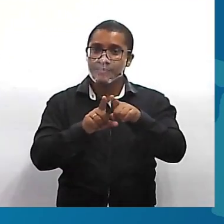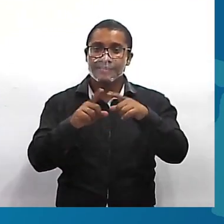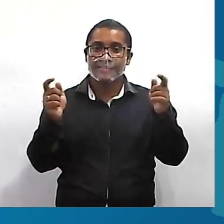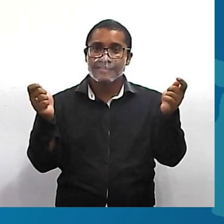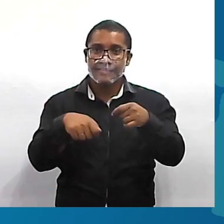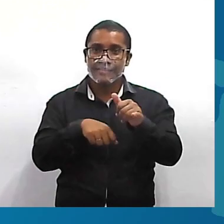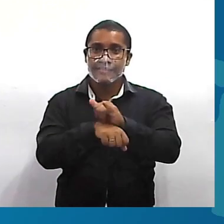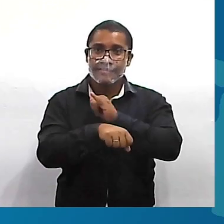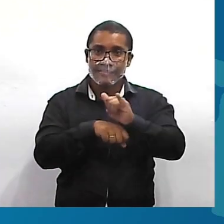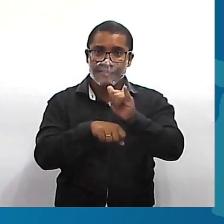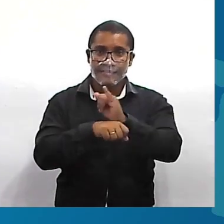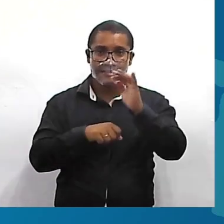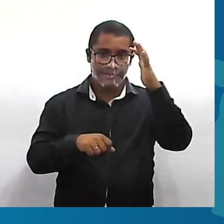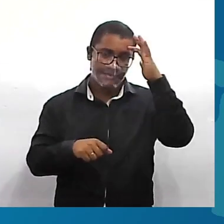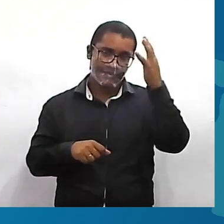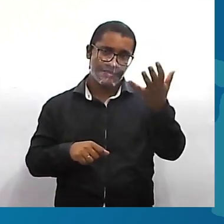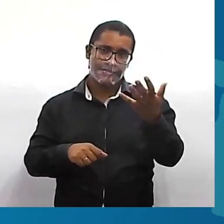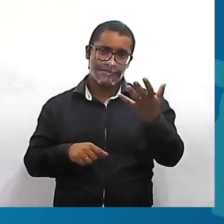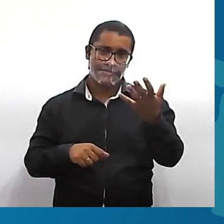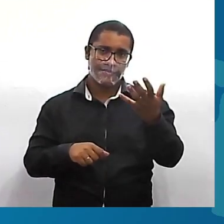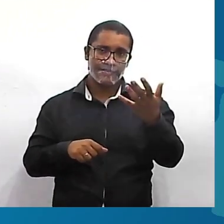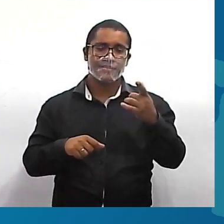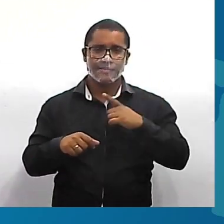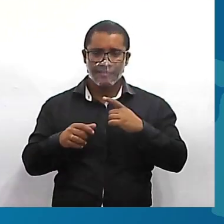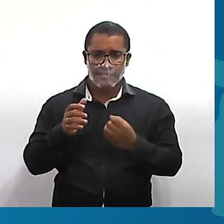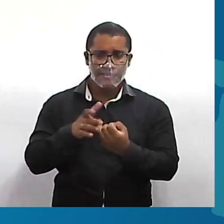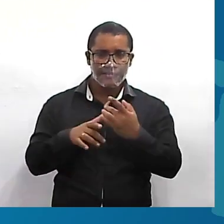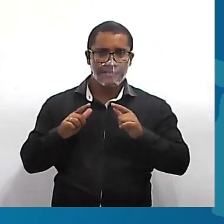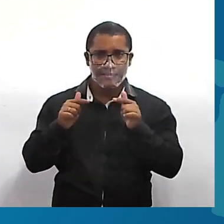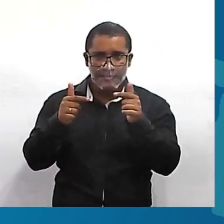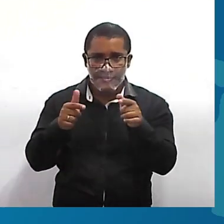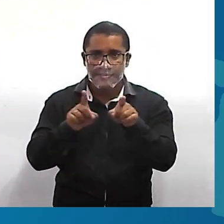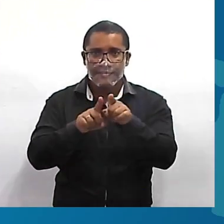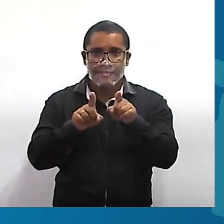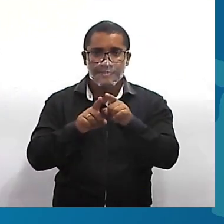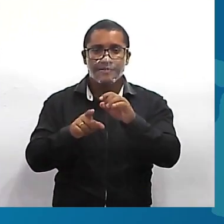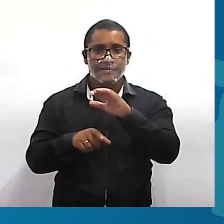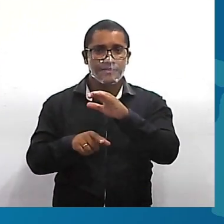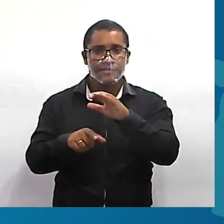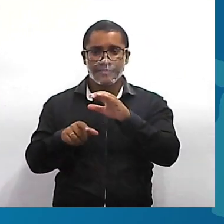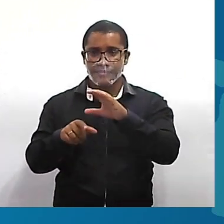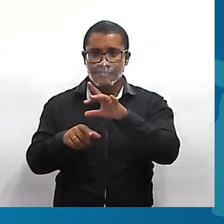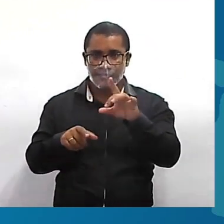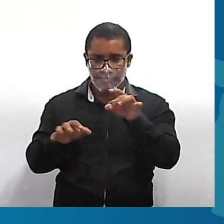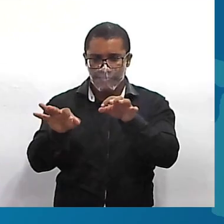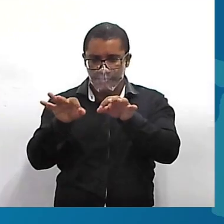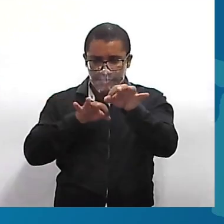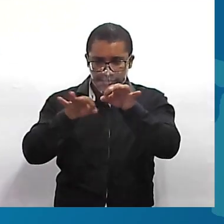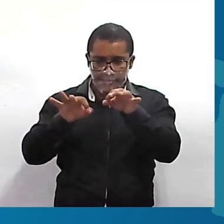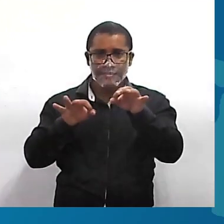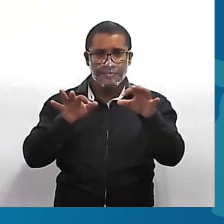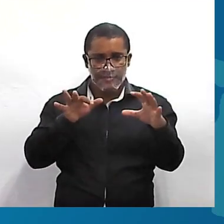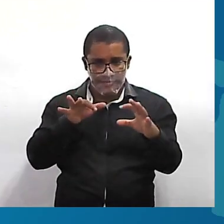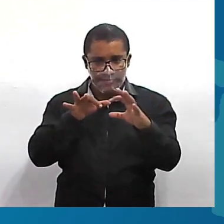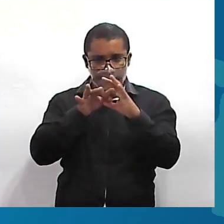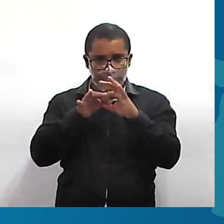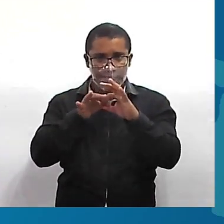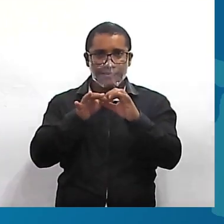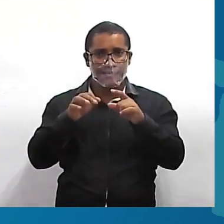de solucioná-lo, gerando ações e a coordenação de esforços para sua